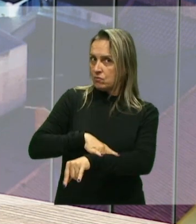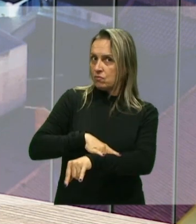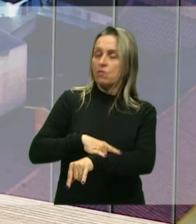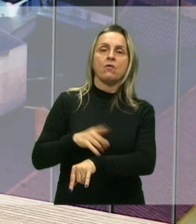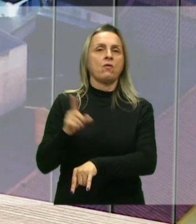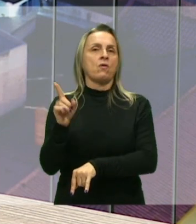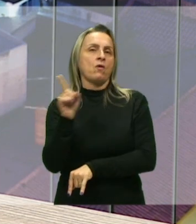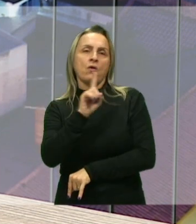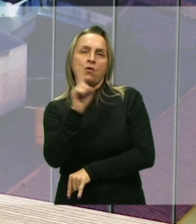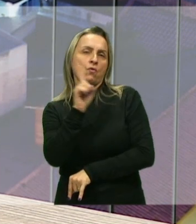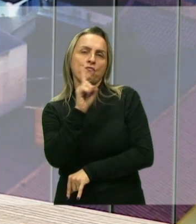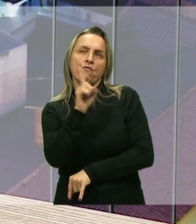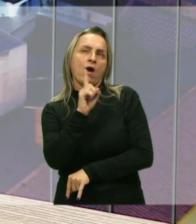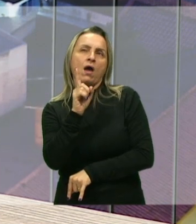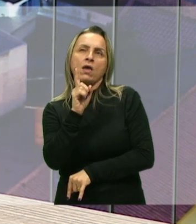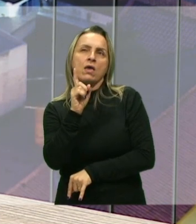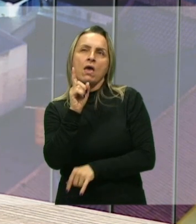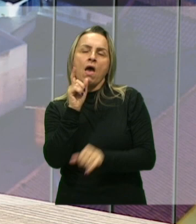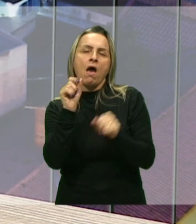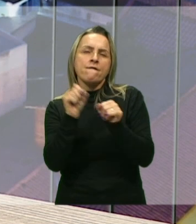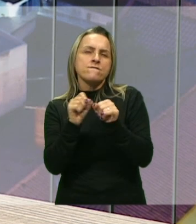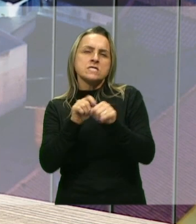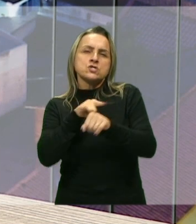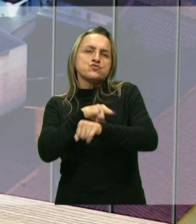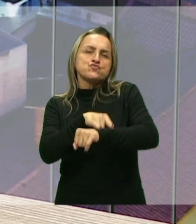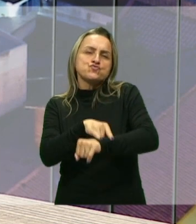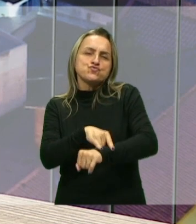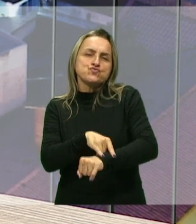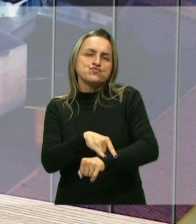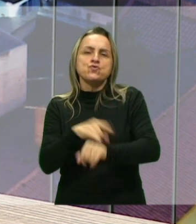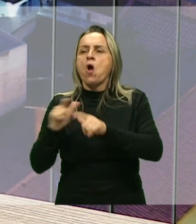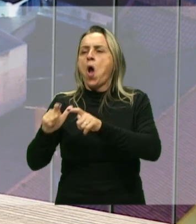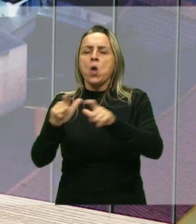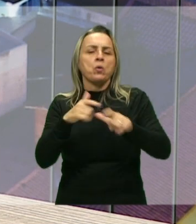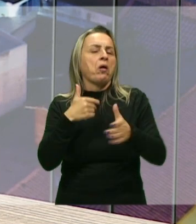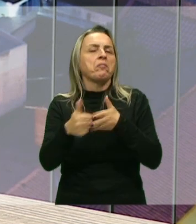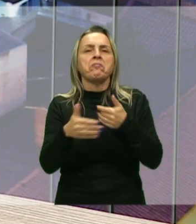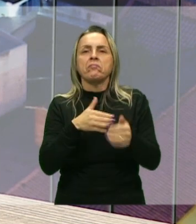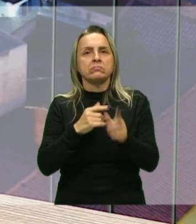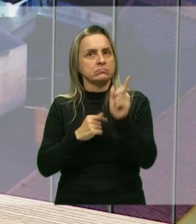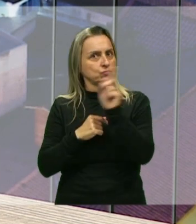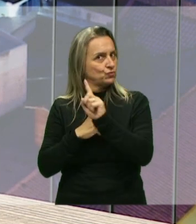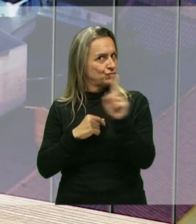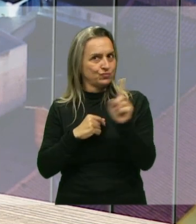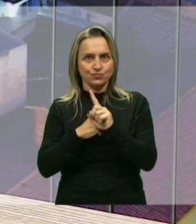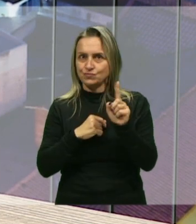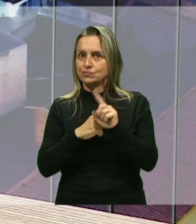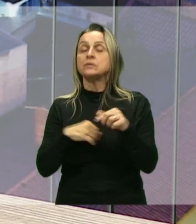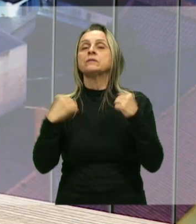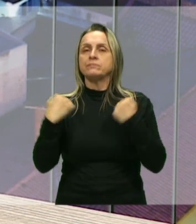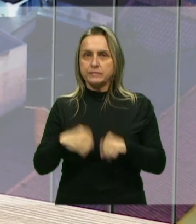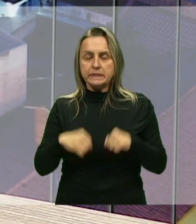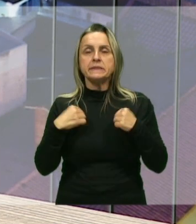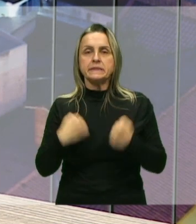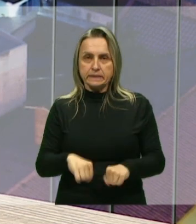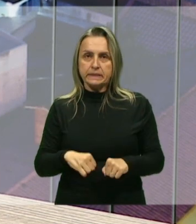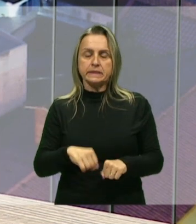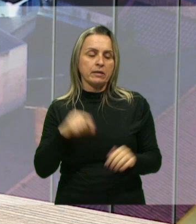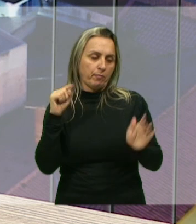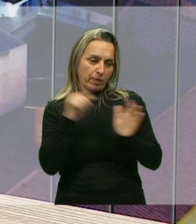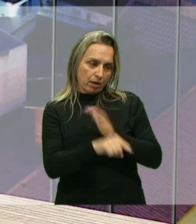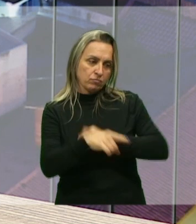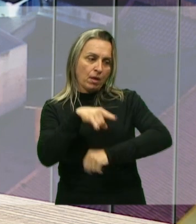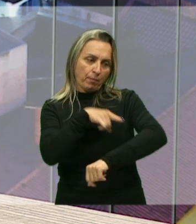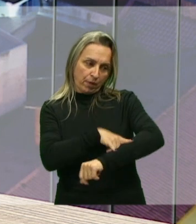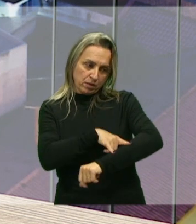fazer as necessidades deles ali em qualquer ambiente, né? A gente vai ter que pedir o comando para ele, que é banheiro, então a gente vai